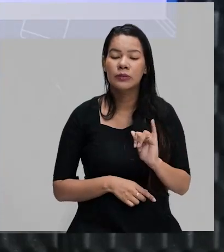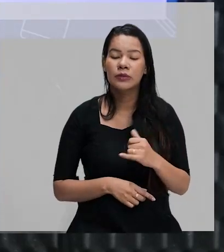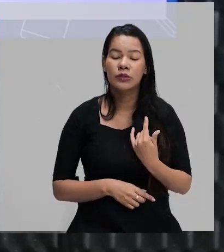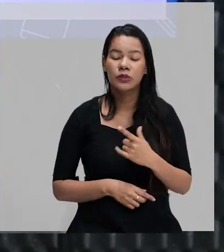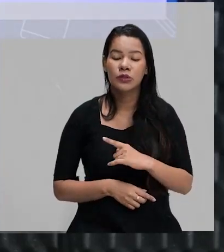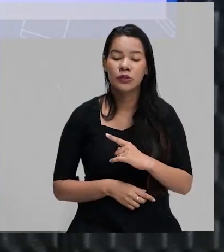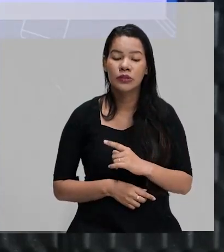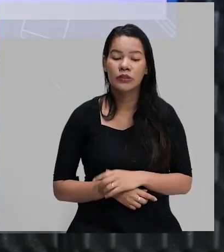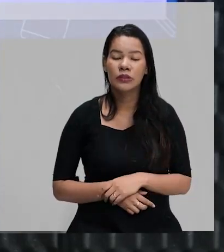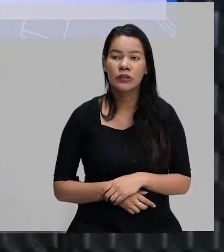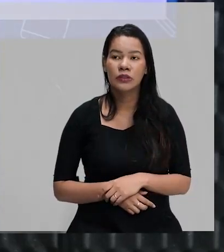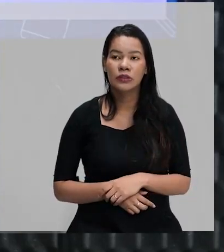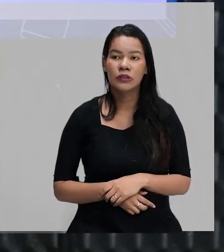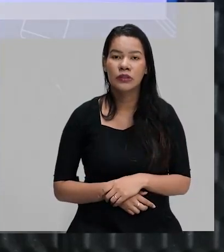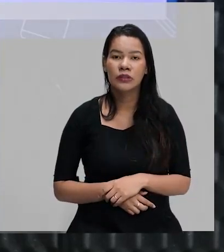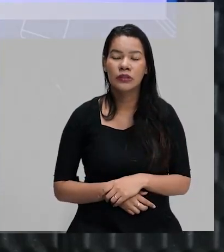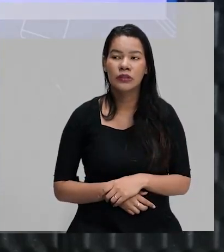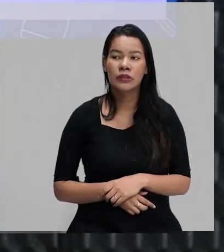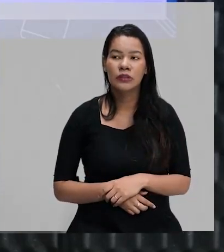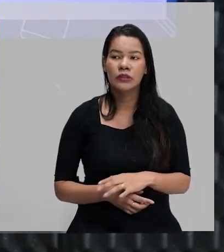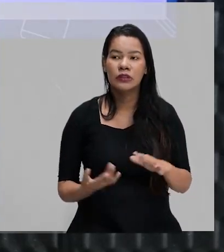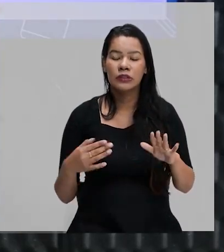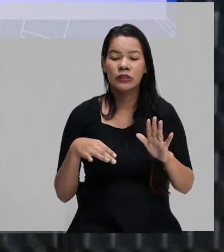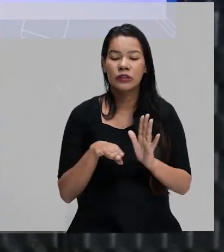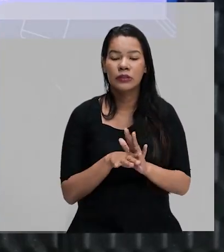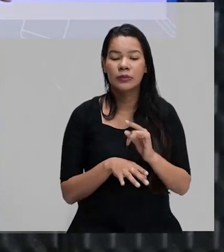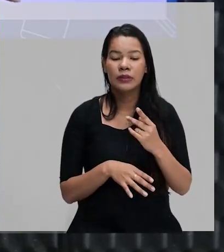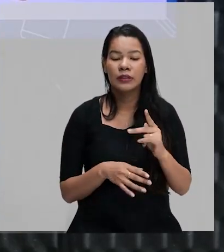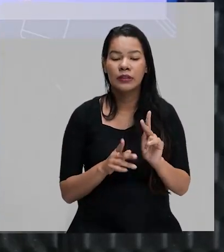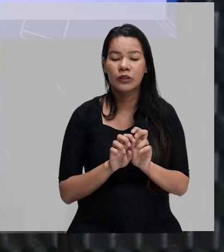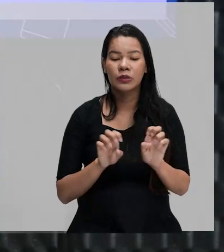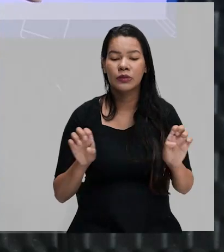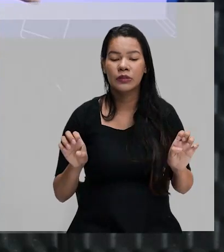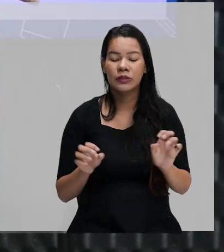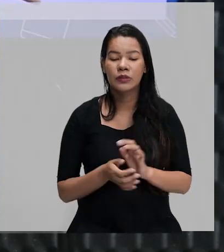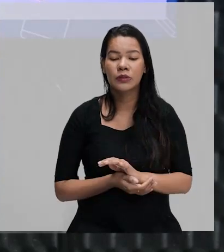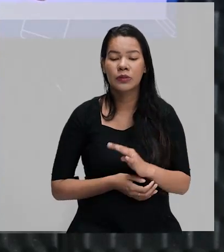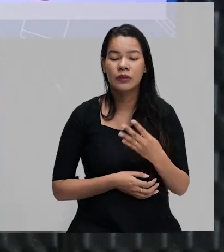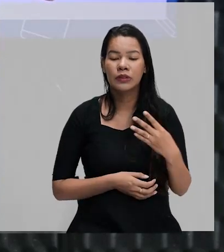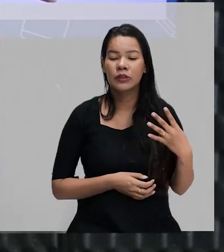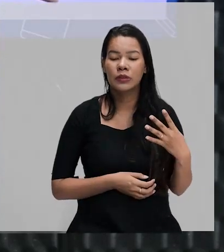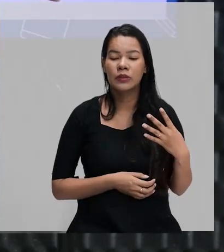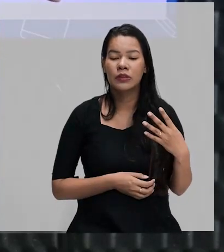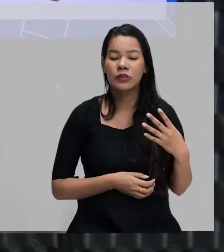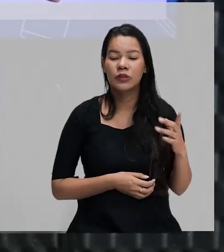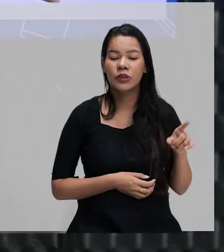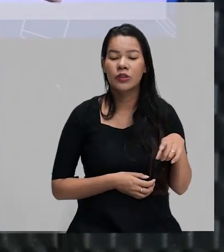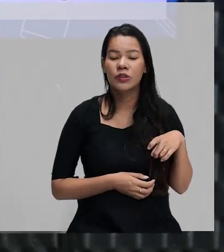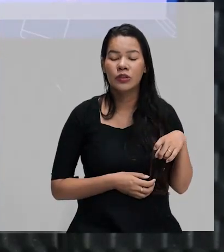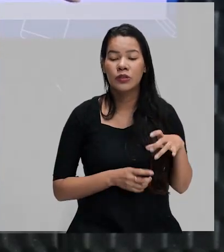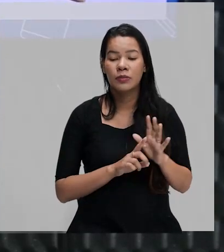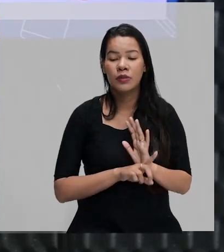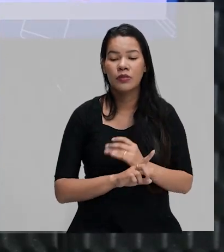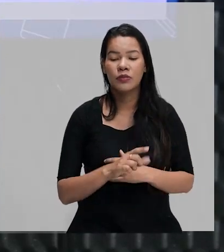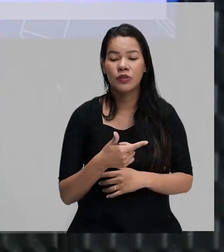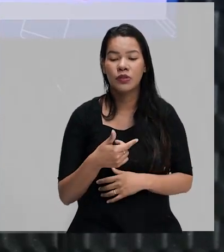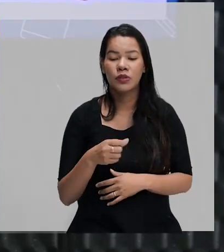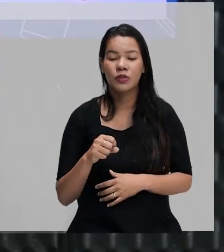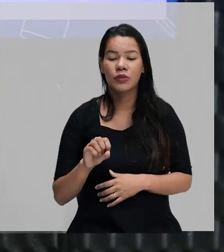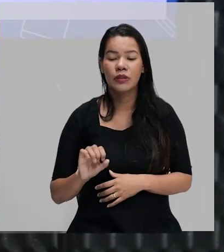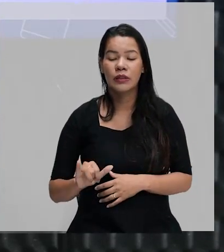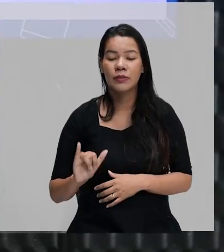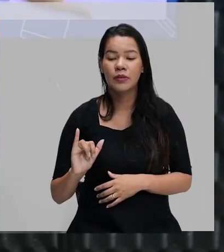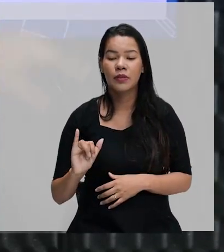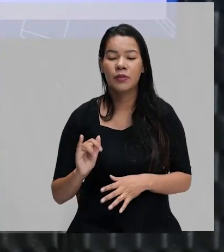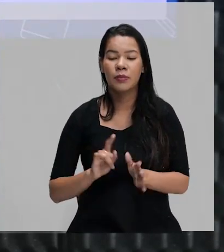nós vamos chegar, né, a essa equação. Ó. 44x menos 28y igual a